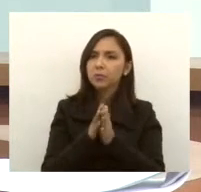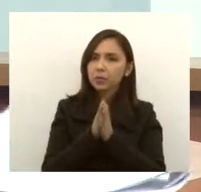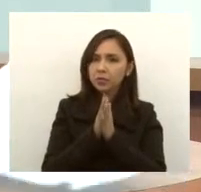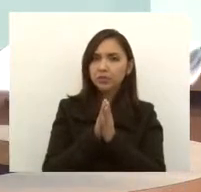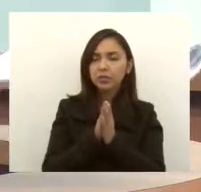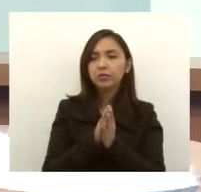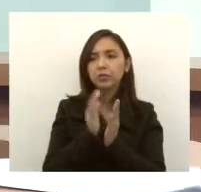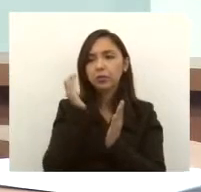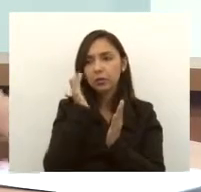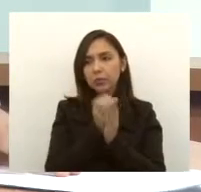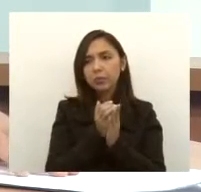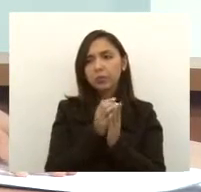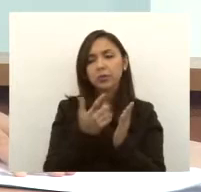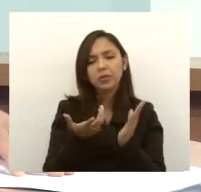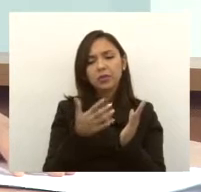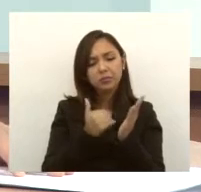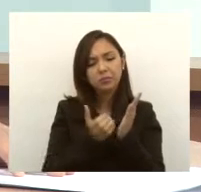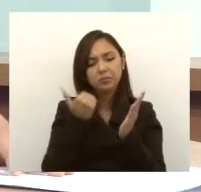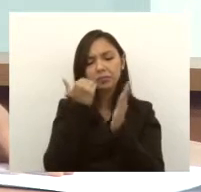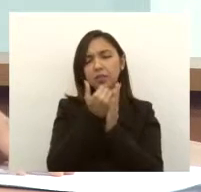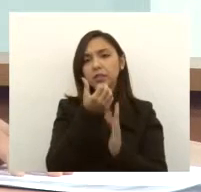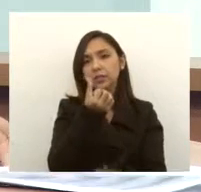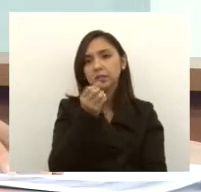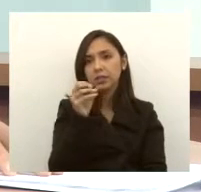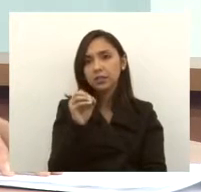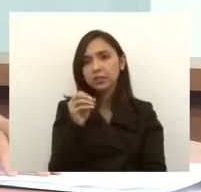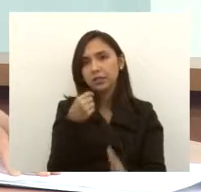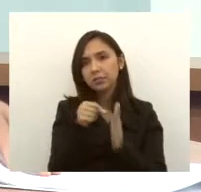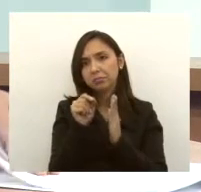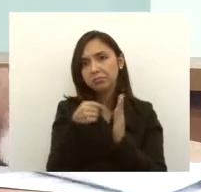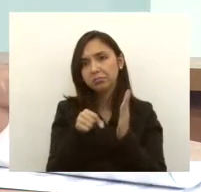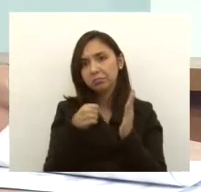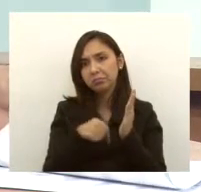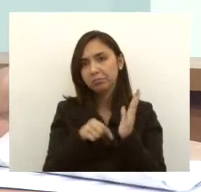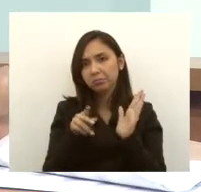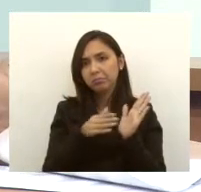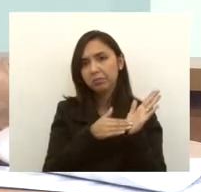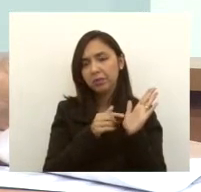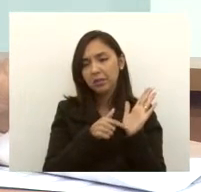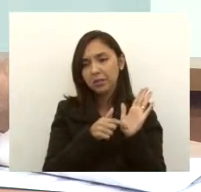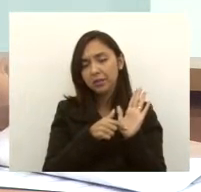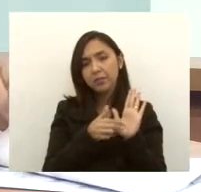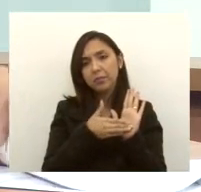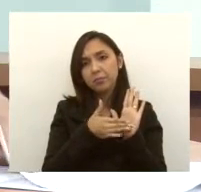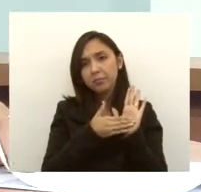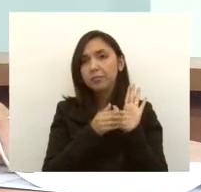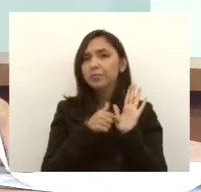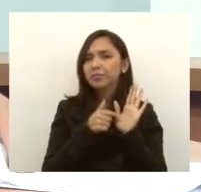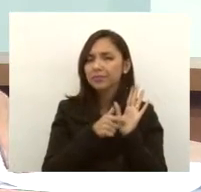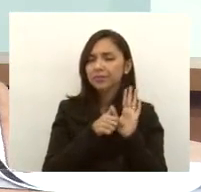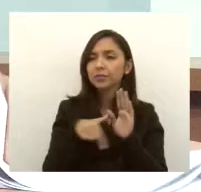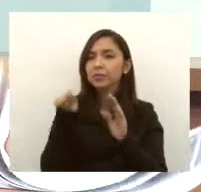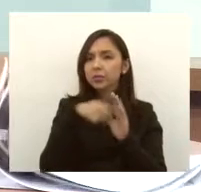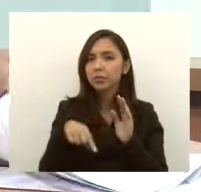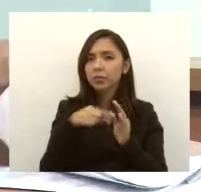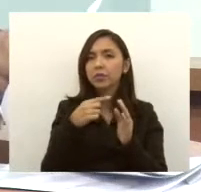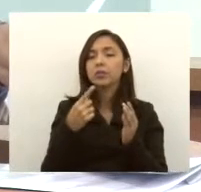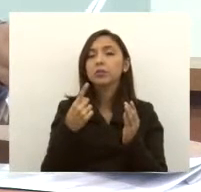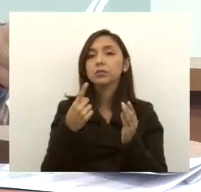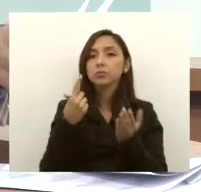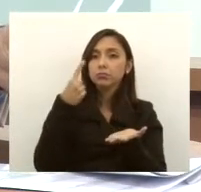Nós temos mais de 60 itens na pauta. Nós fizemos um acordo para a